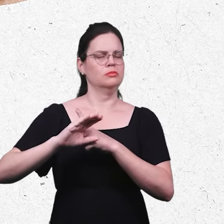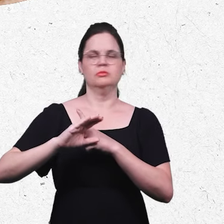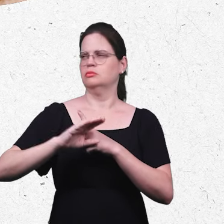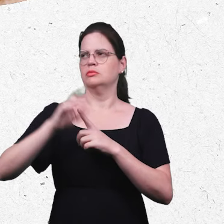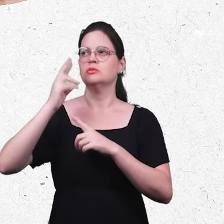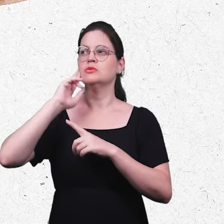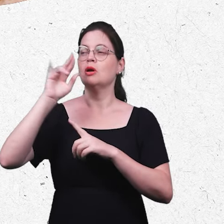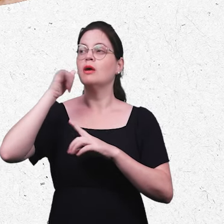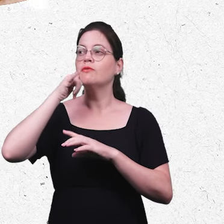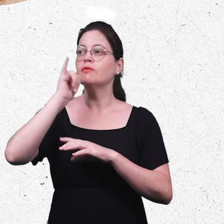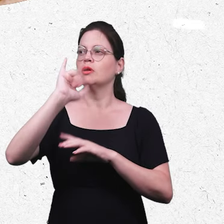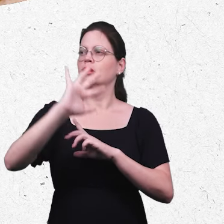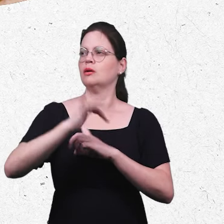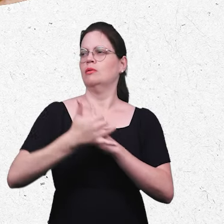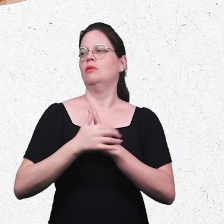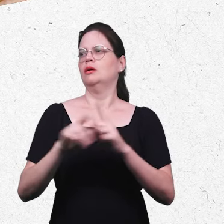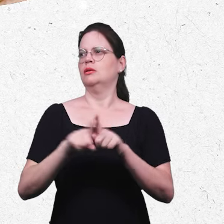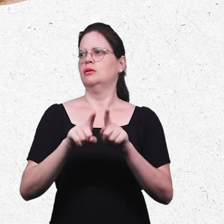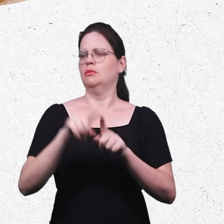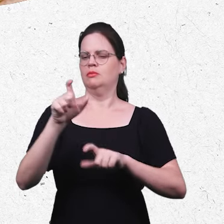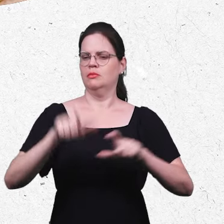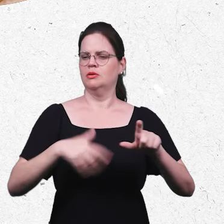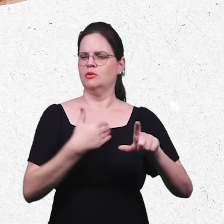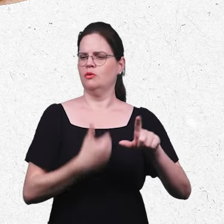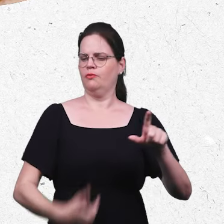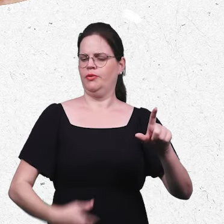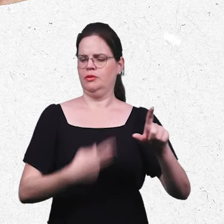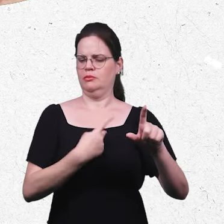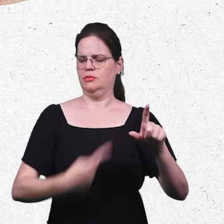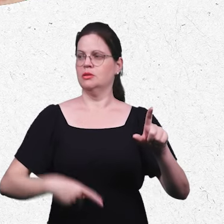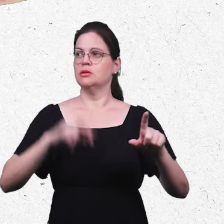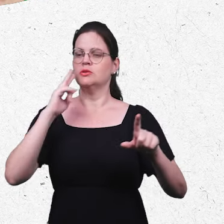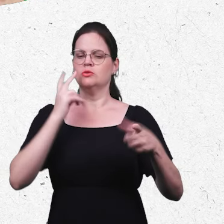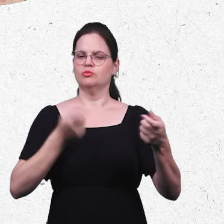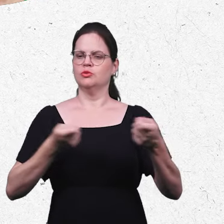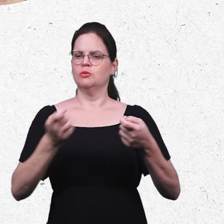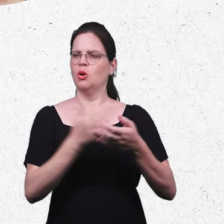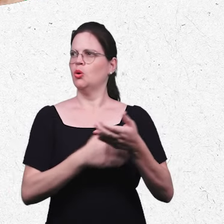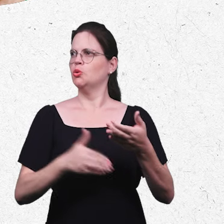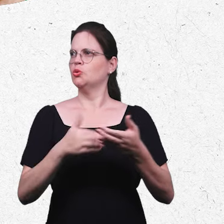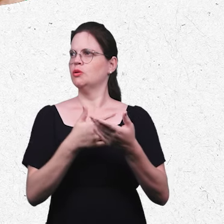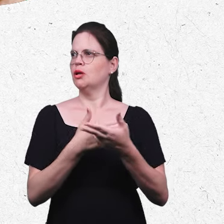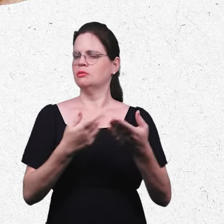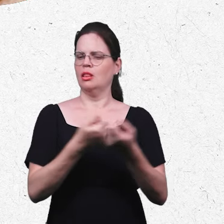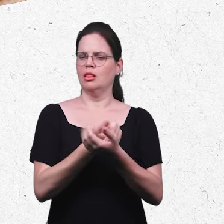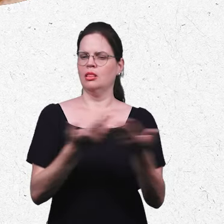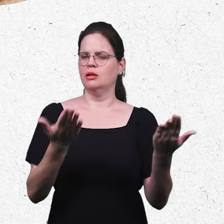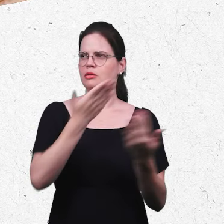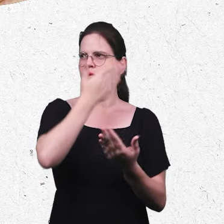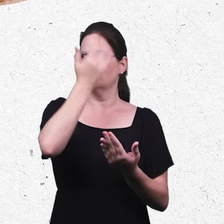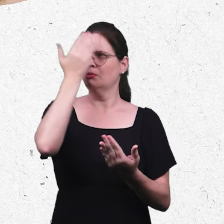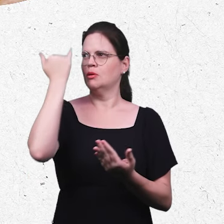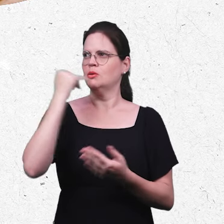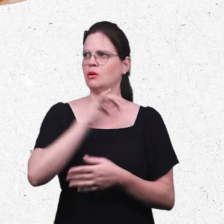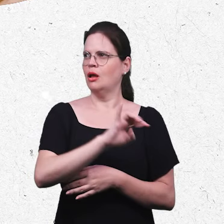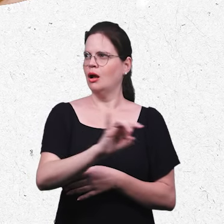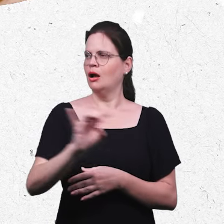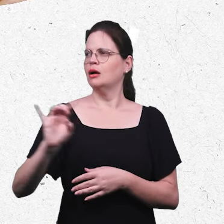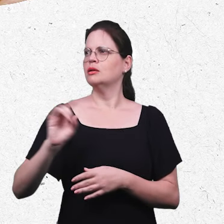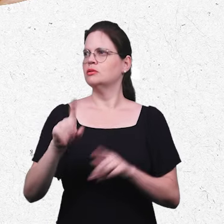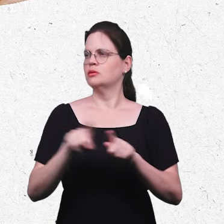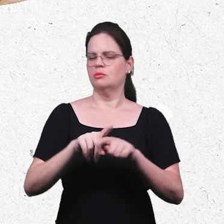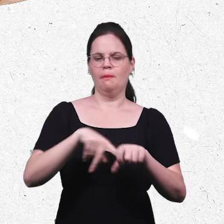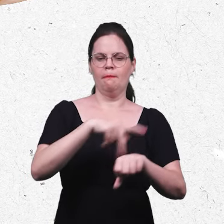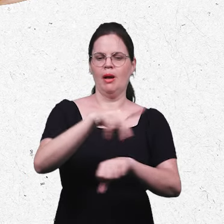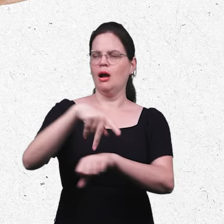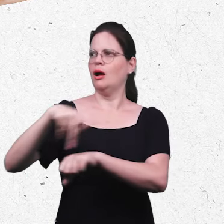Senhor. Pedimos, ó Deus, acerca dos governantes, que o Senhor venha estar dirigindo, ó Deus, venha estar dando sabedoria a cada um. Aqueles